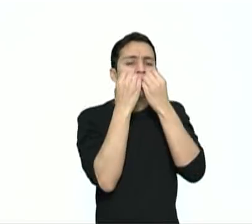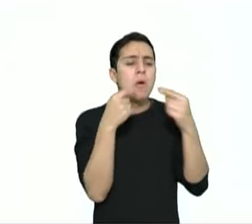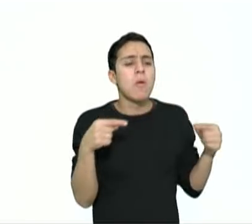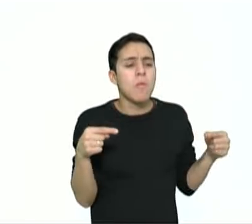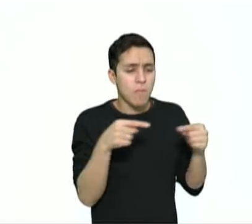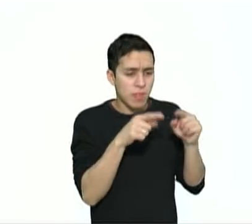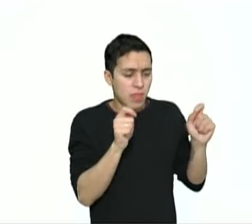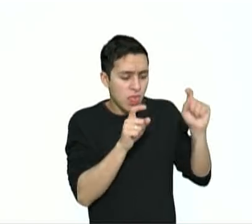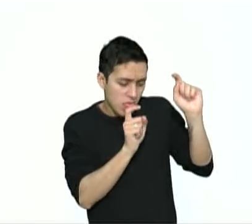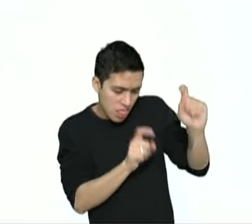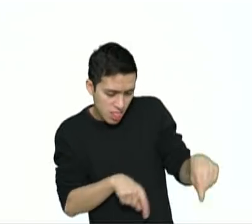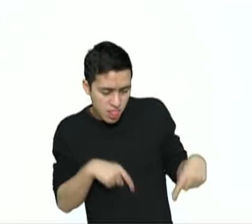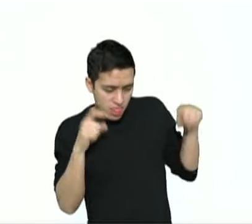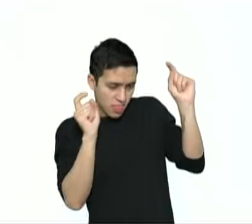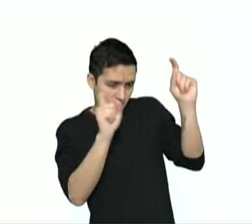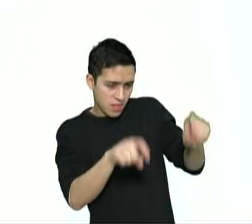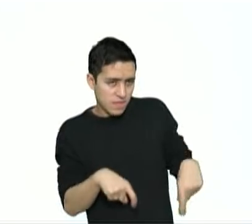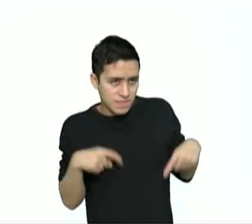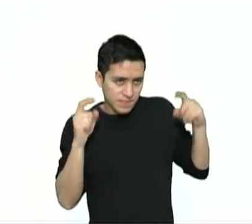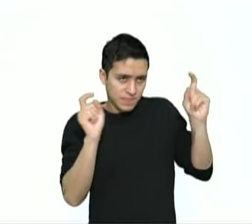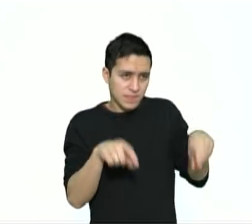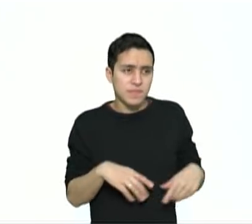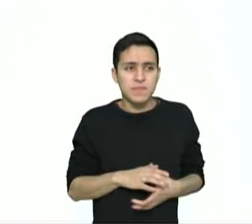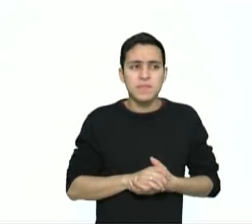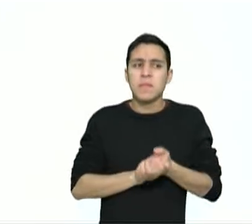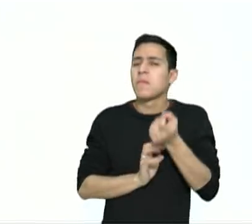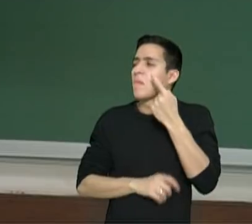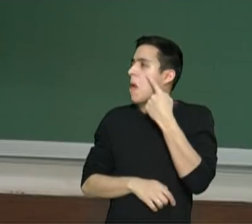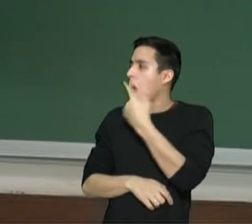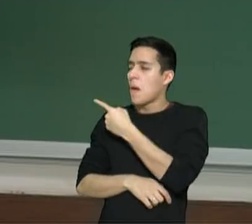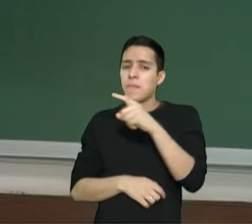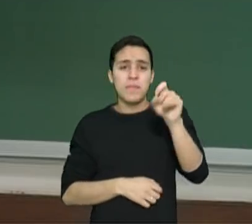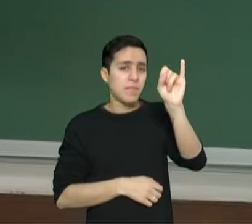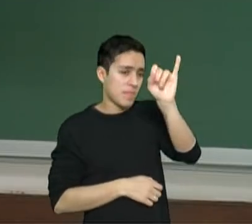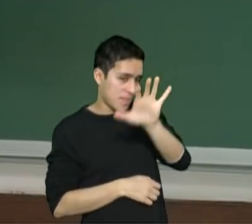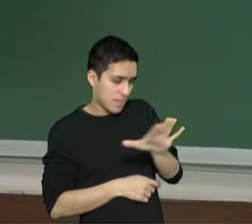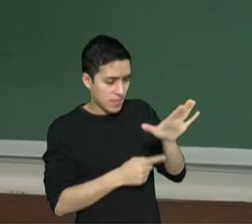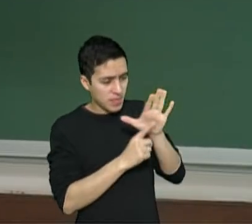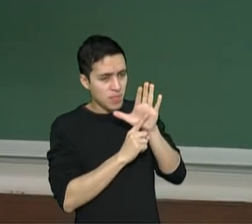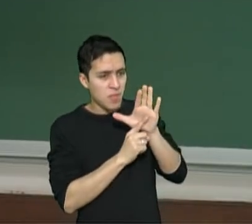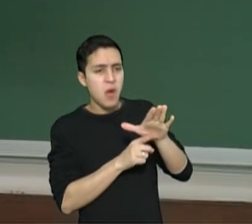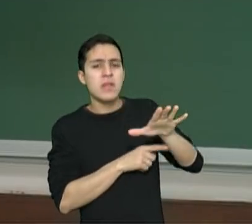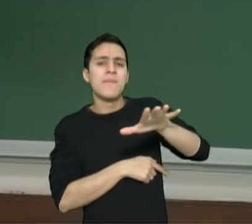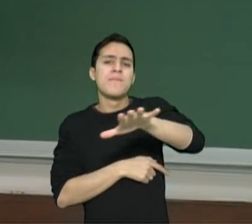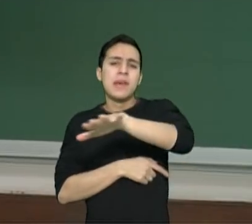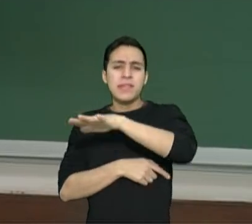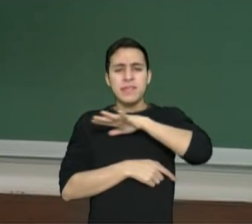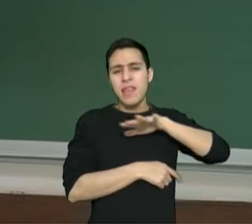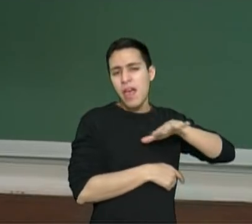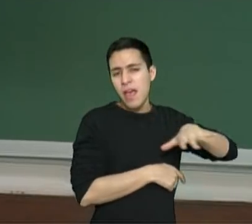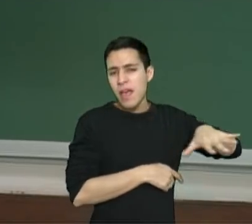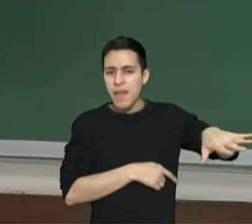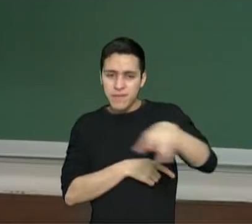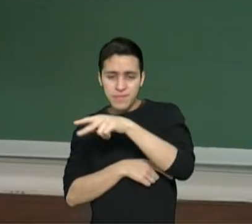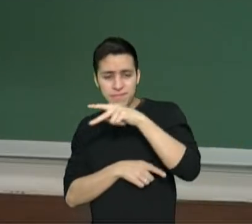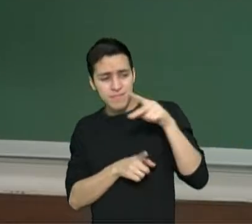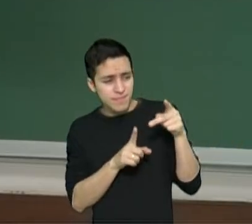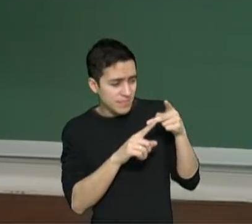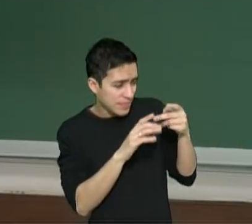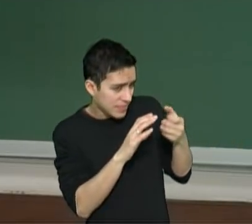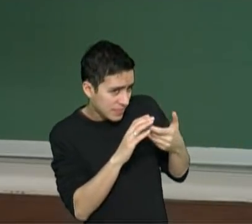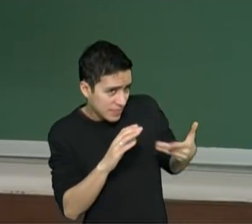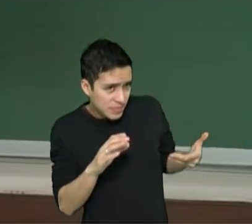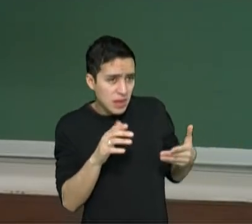para plantio, né? Então, vamos voltar aqui a imagem, né? Então, retrata a paisagem, né? Então, a característica que ela